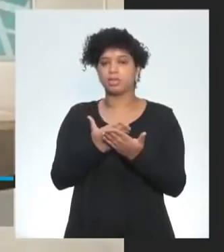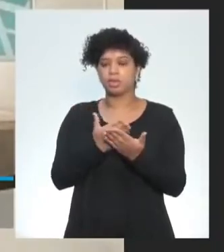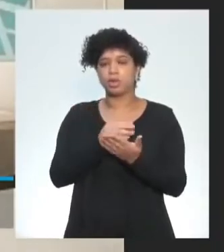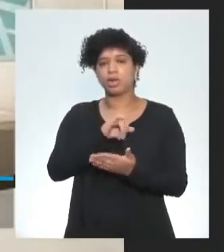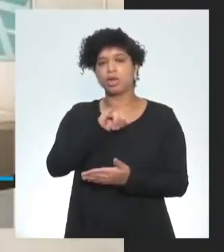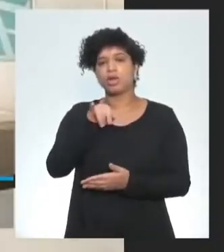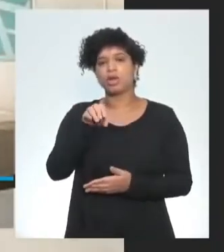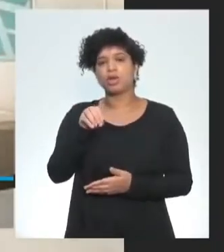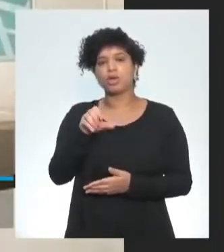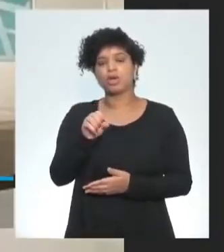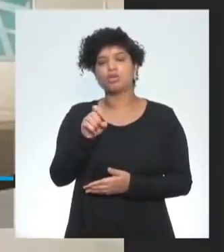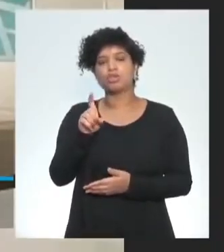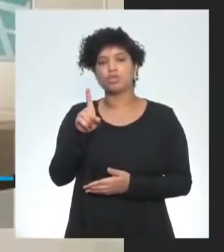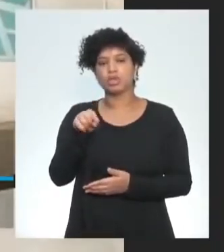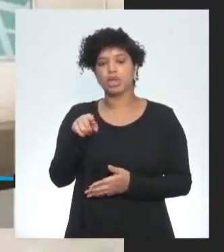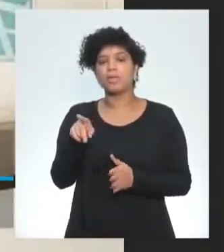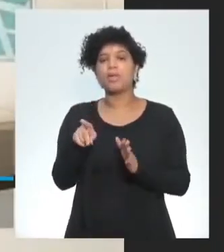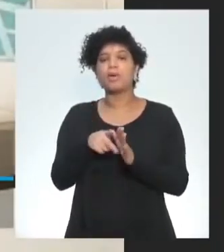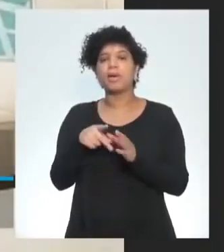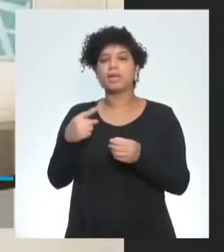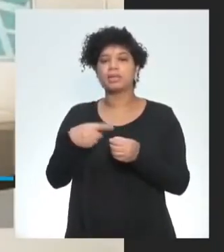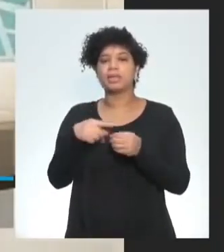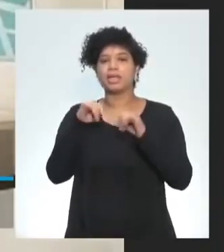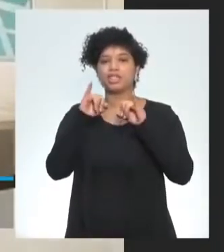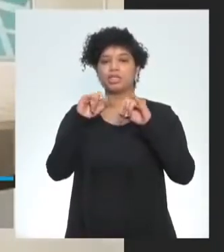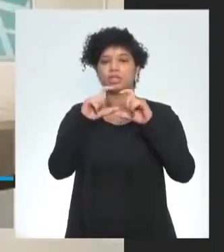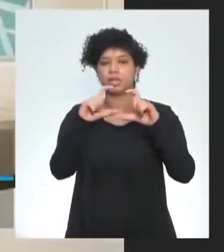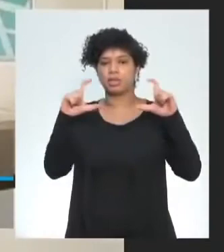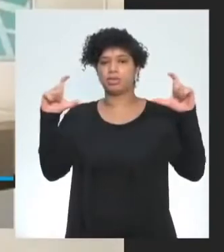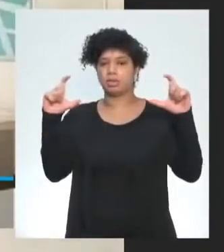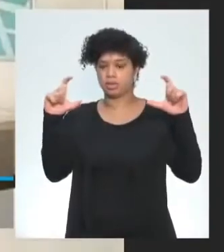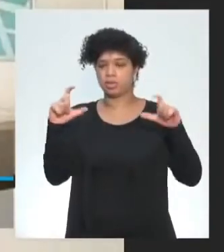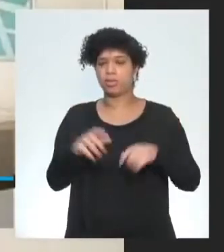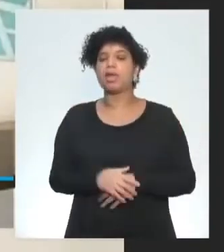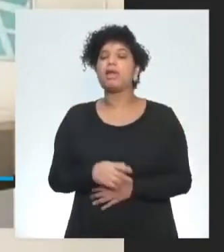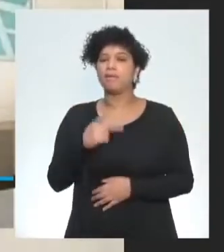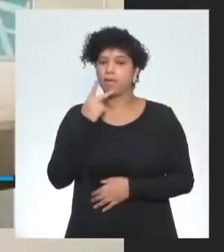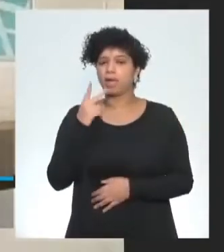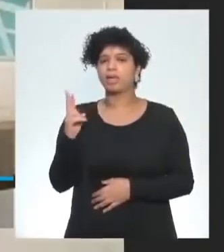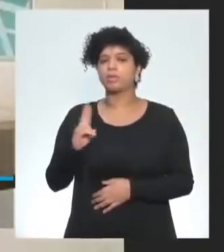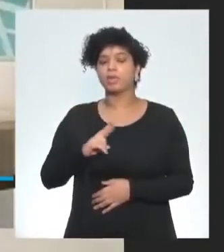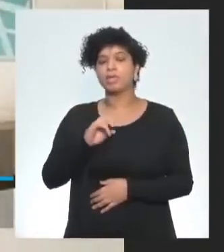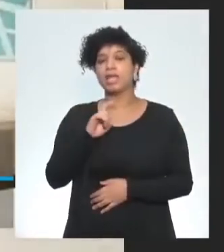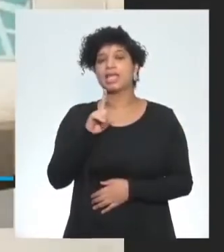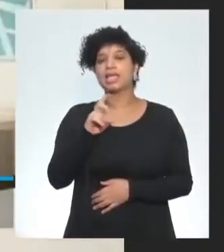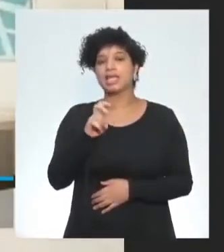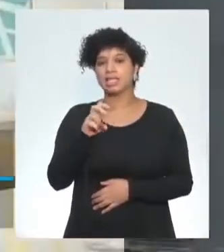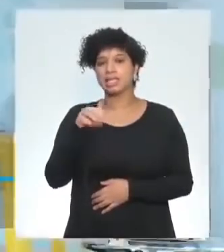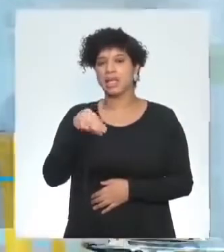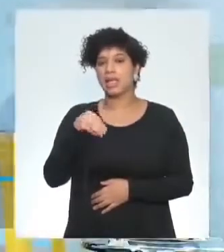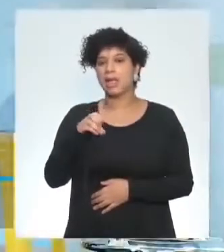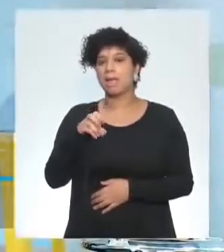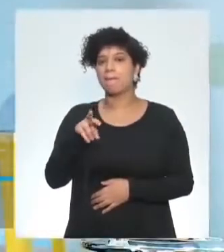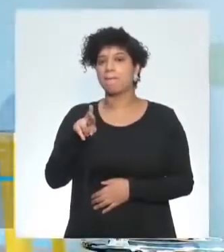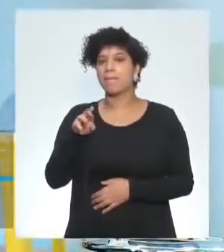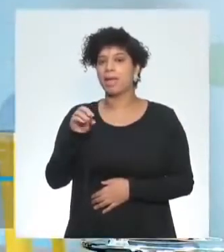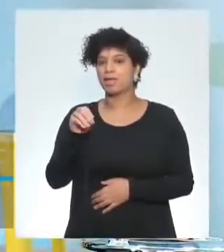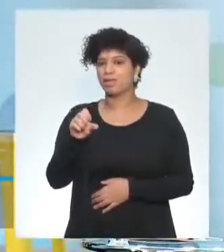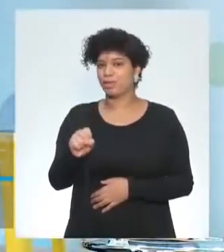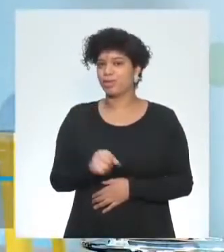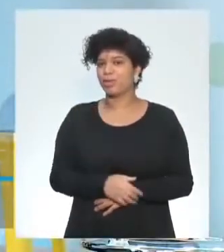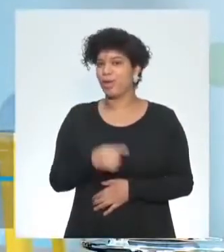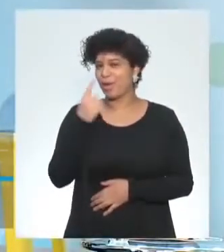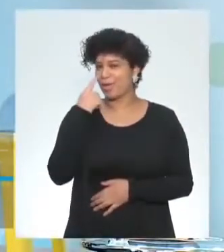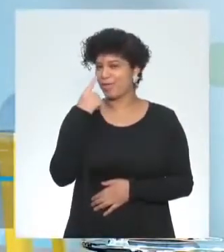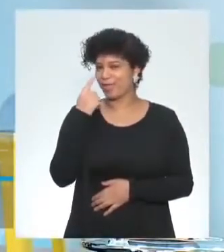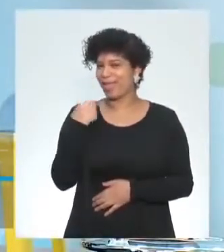Filho, Itaquaquecetuba, e disseram que também a resposta é 15 metros. E aí, professora? Vamos ver, Vitor, daqui um pouco você me ajuda,